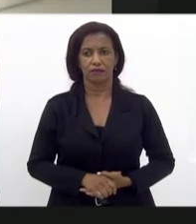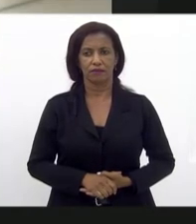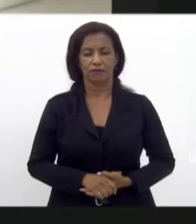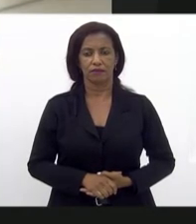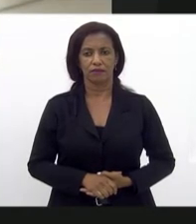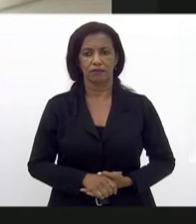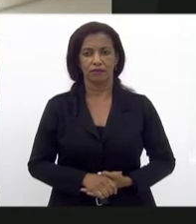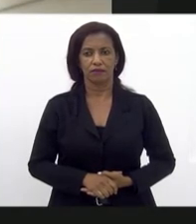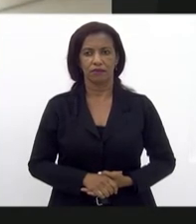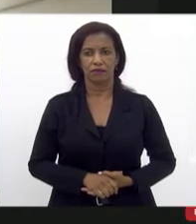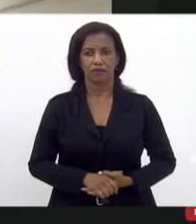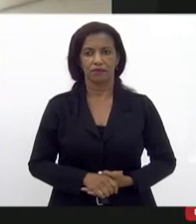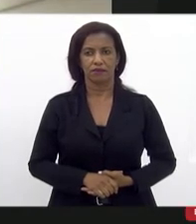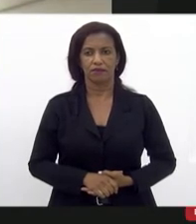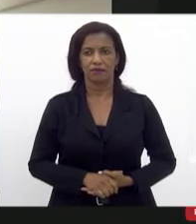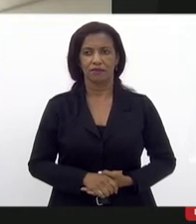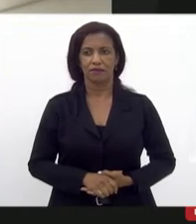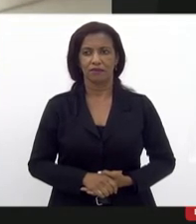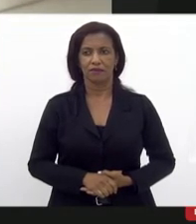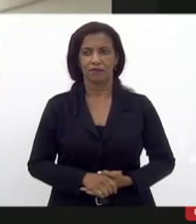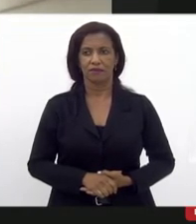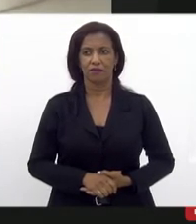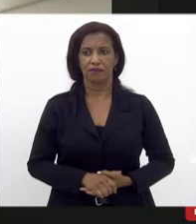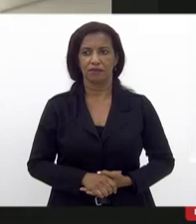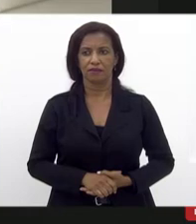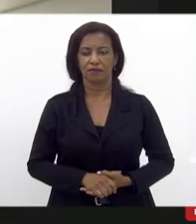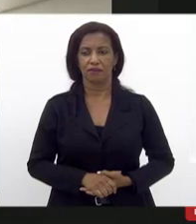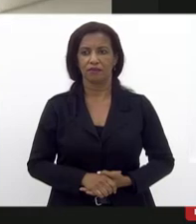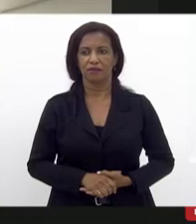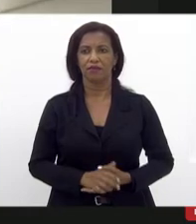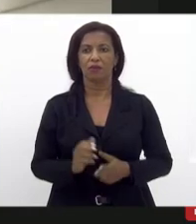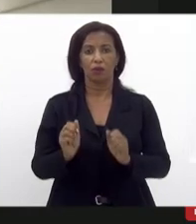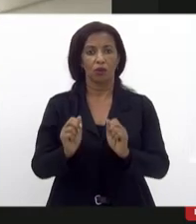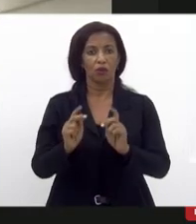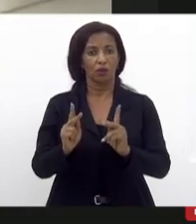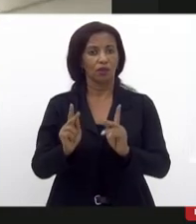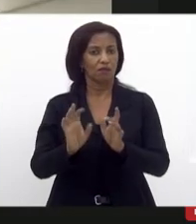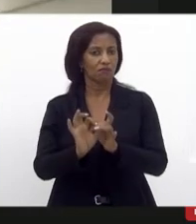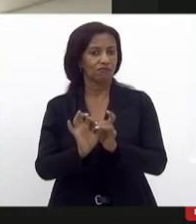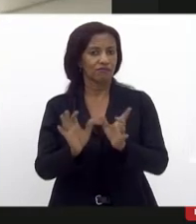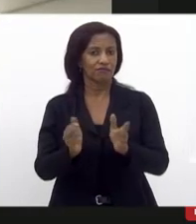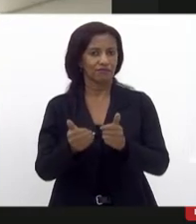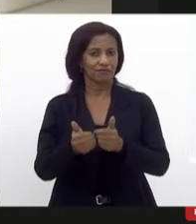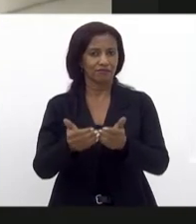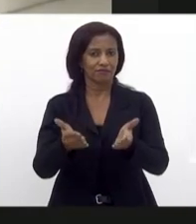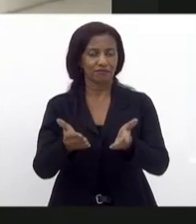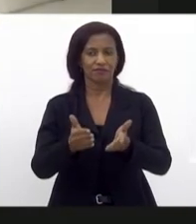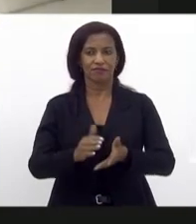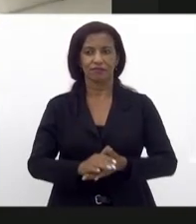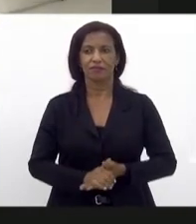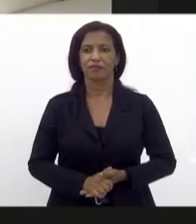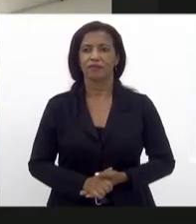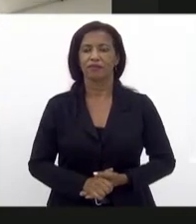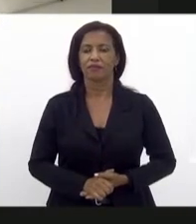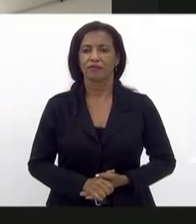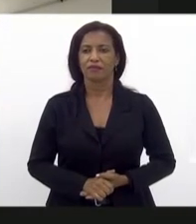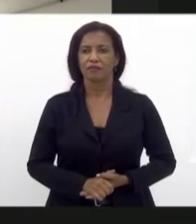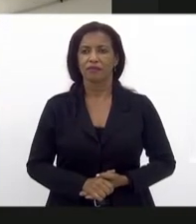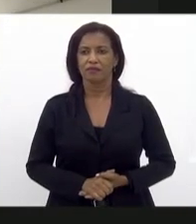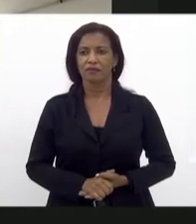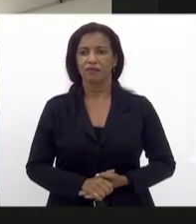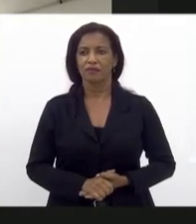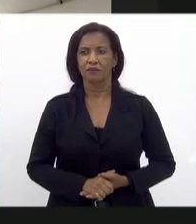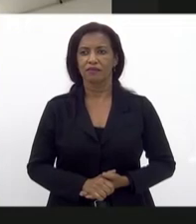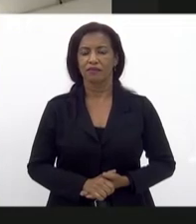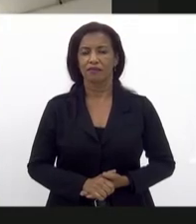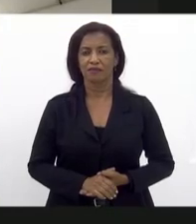Todos lhes ligarem o microfone para facilitar. Ok, Eduardo, fica à vontade, meu irmão. Tá valendo. Tá valendo?